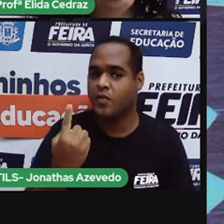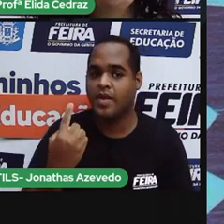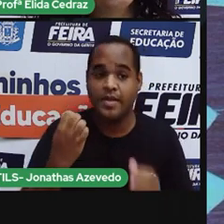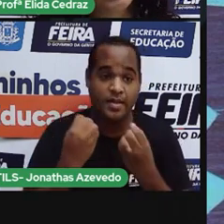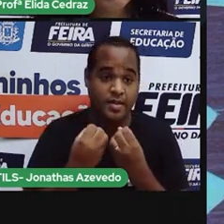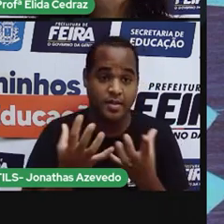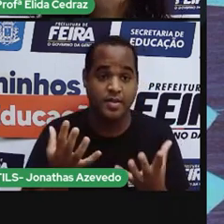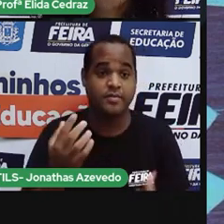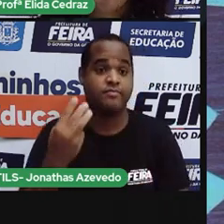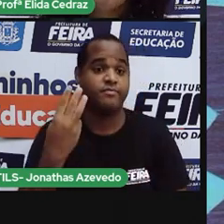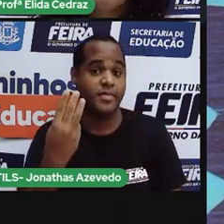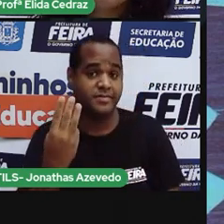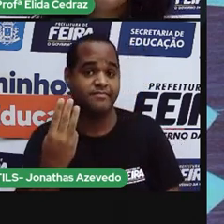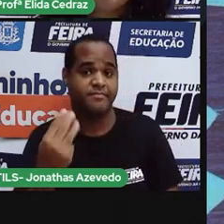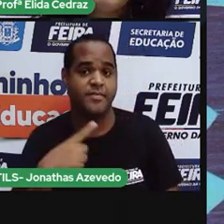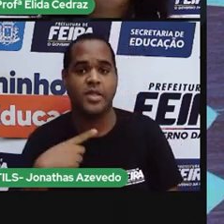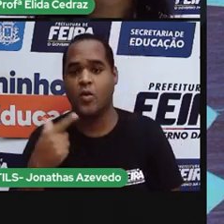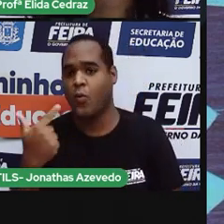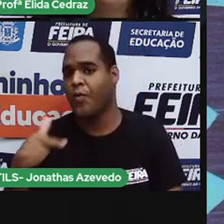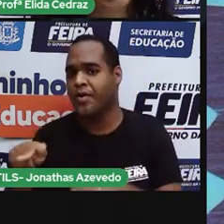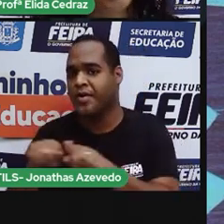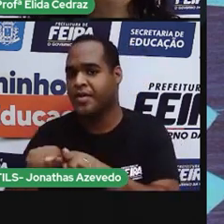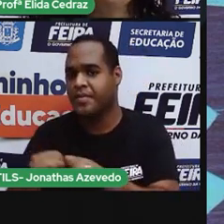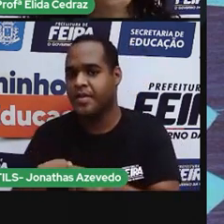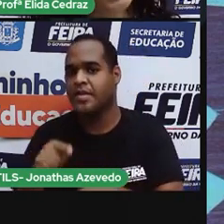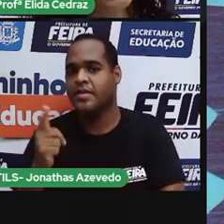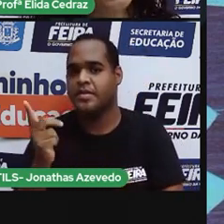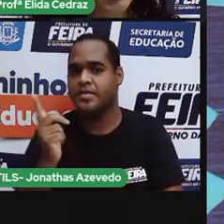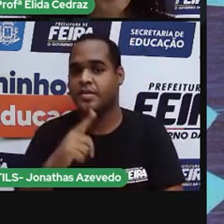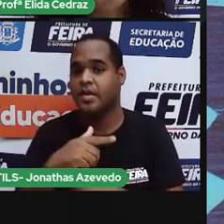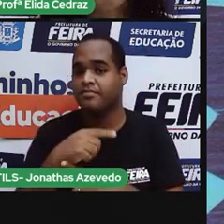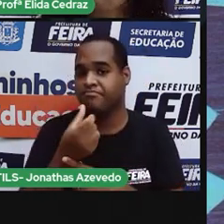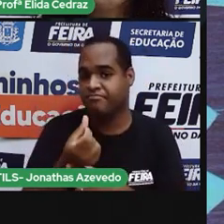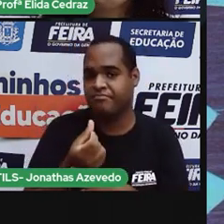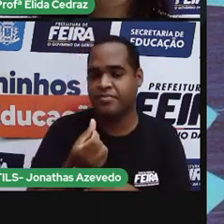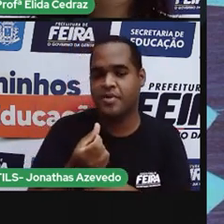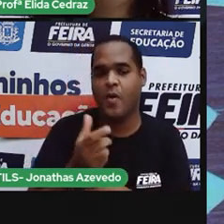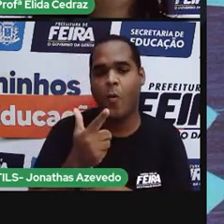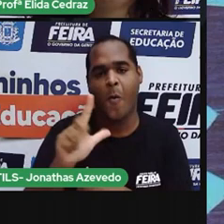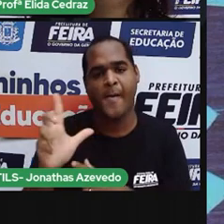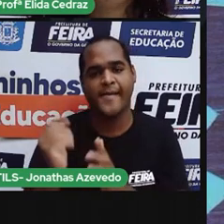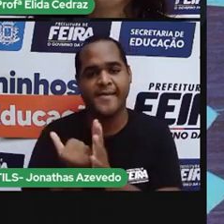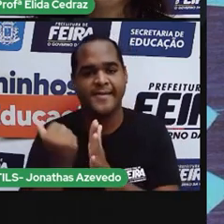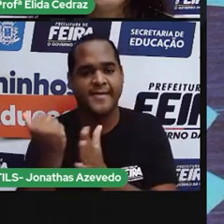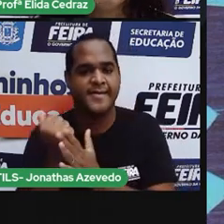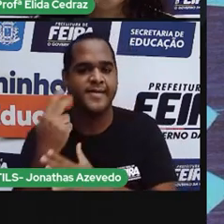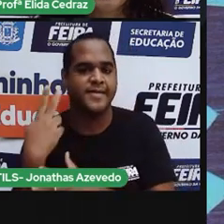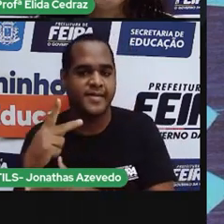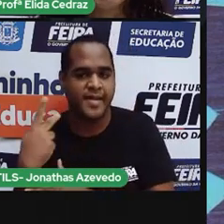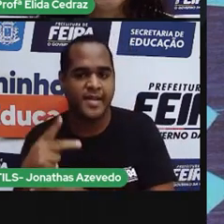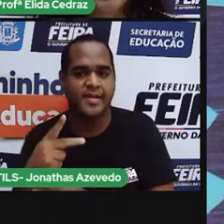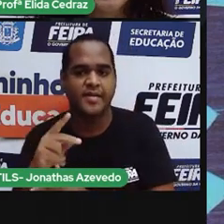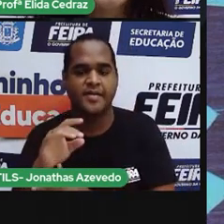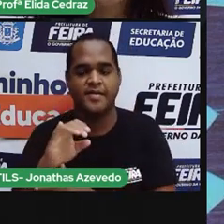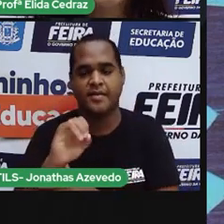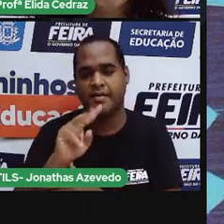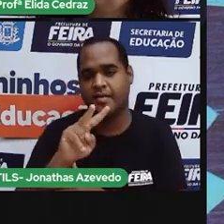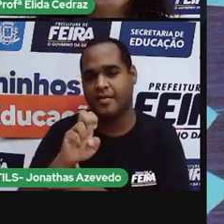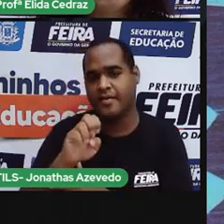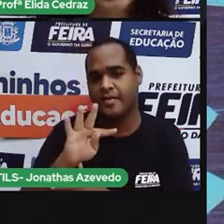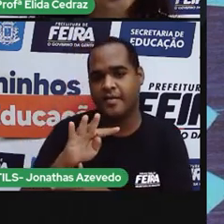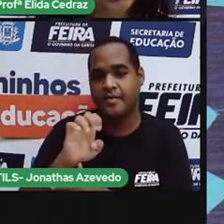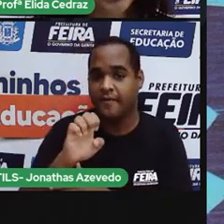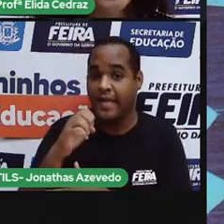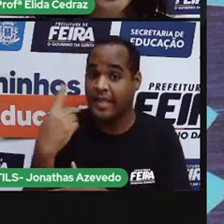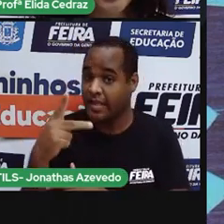tirou 3. Um outro também sorteou 6. Por último, foi a vez da Ivete. A